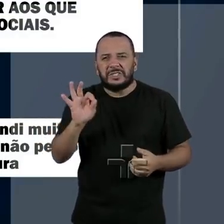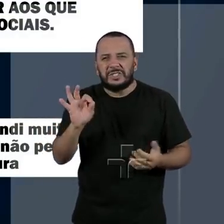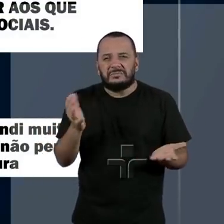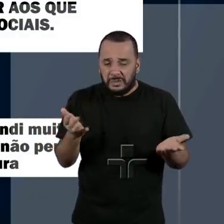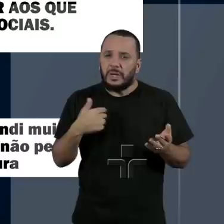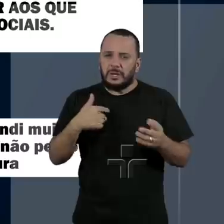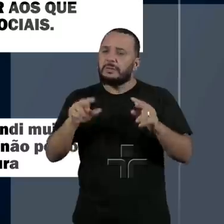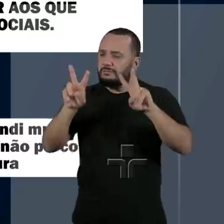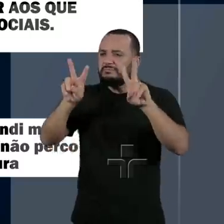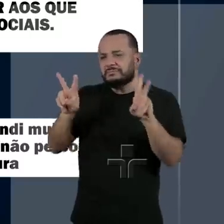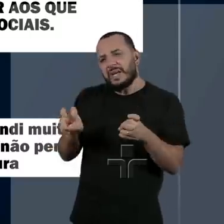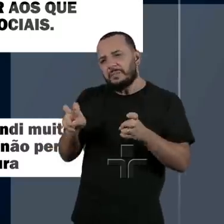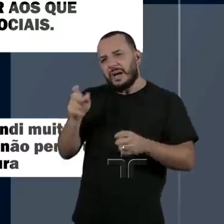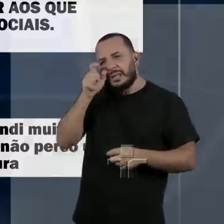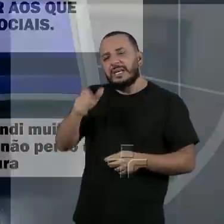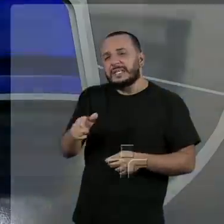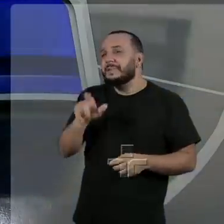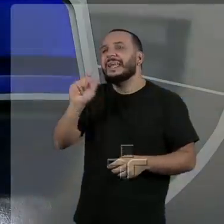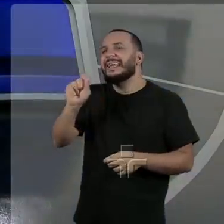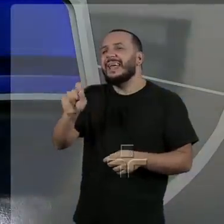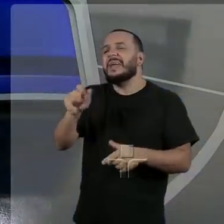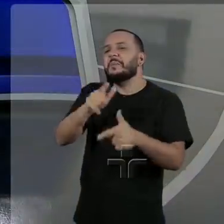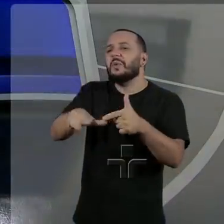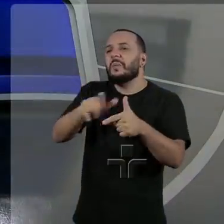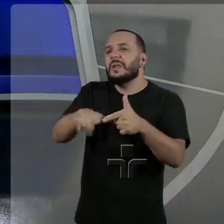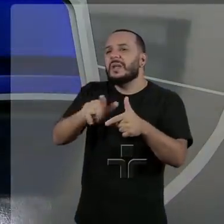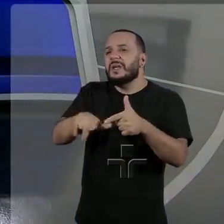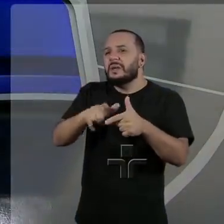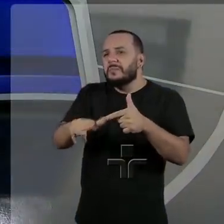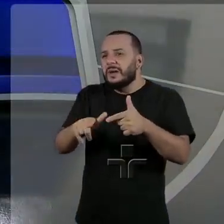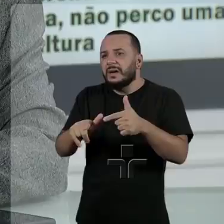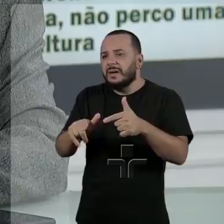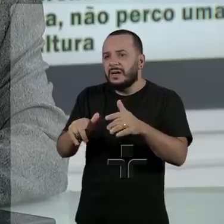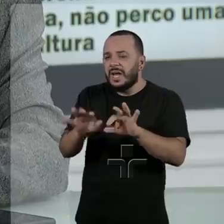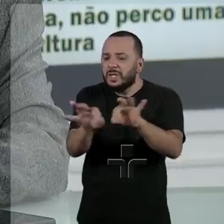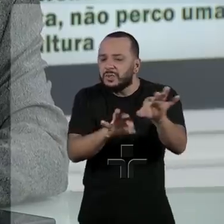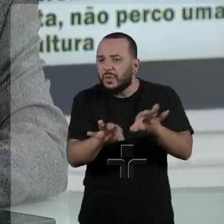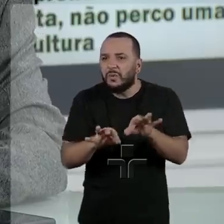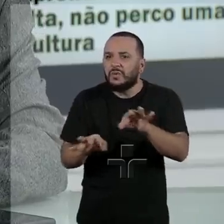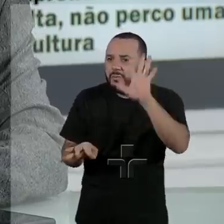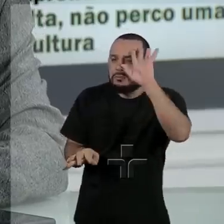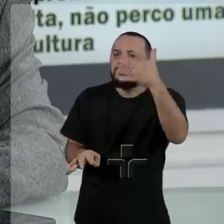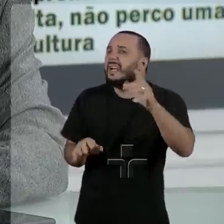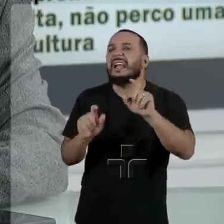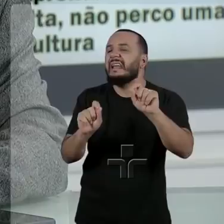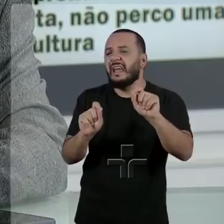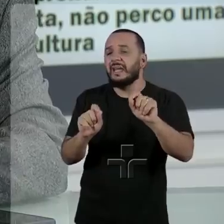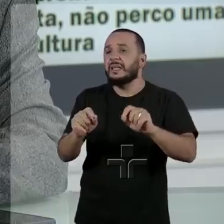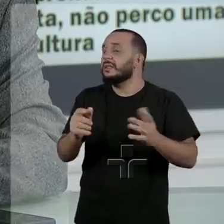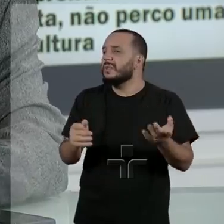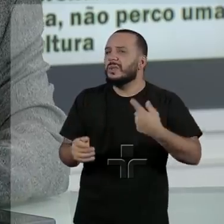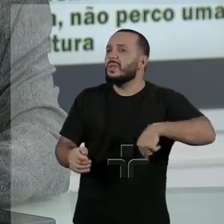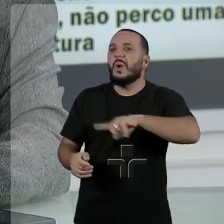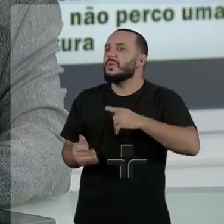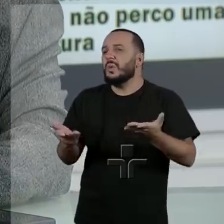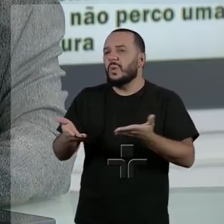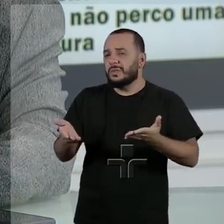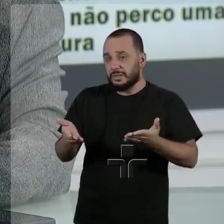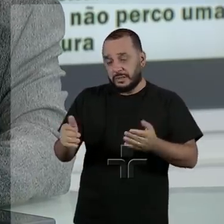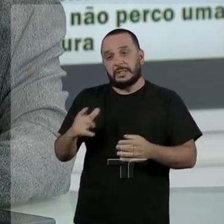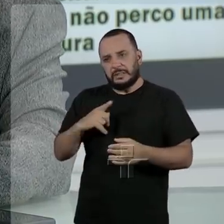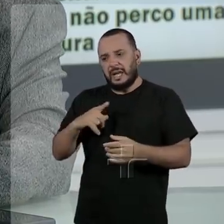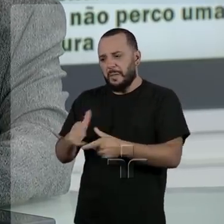do comentário. Quem está querendo resolver problemas sociais nessa equação específica de nós hoje e quem